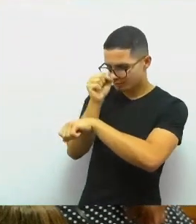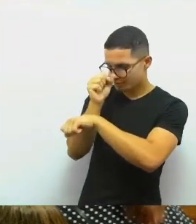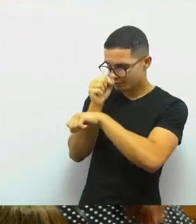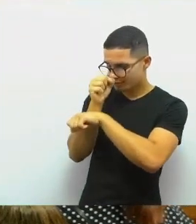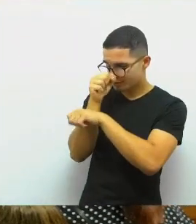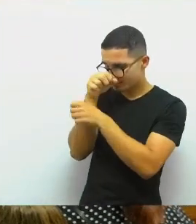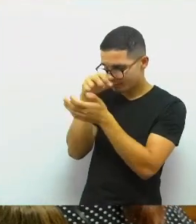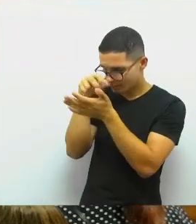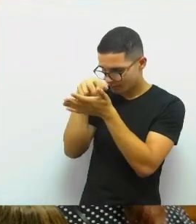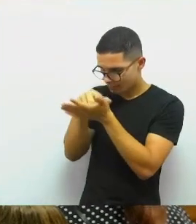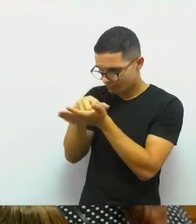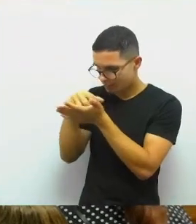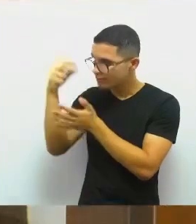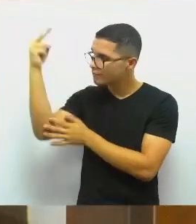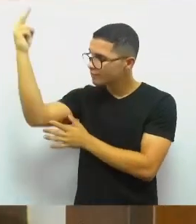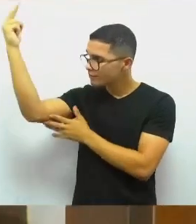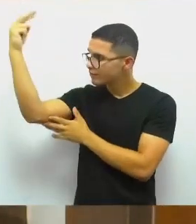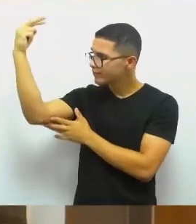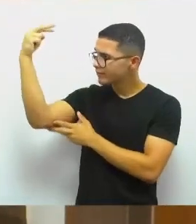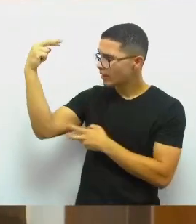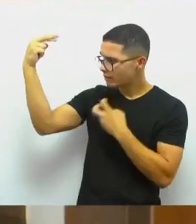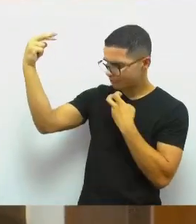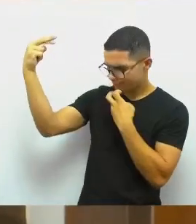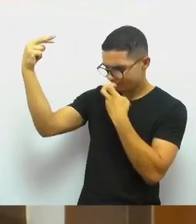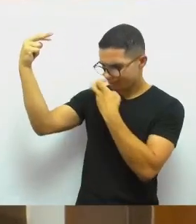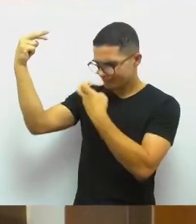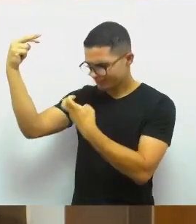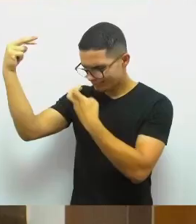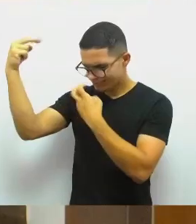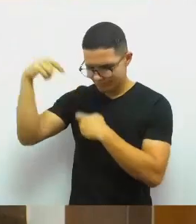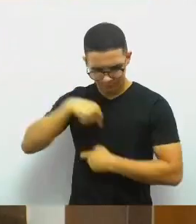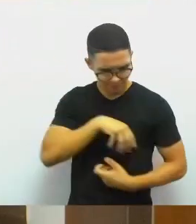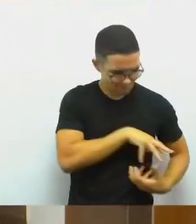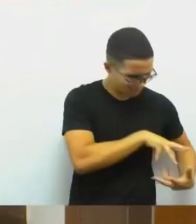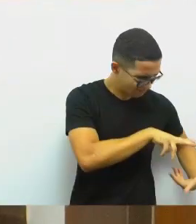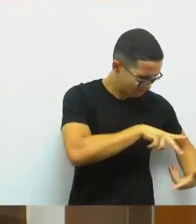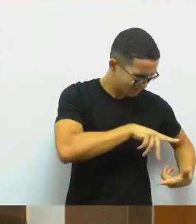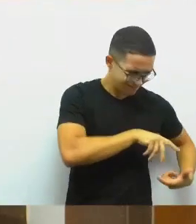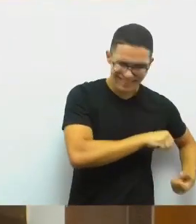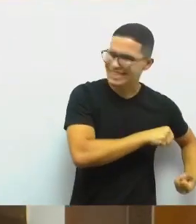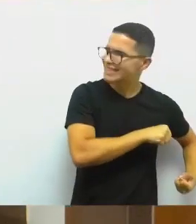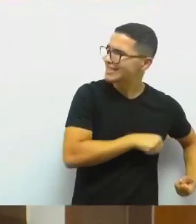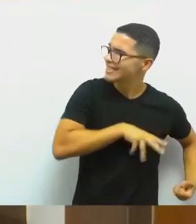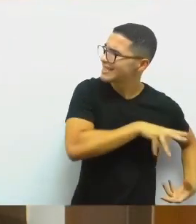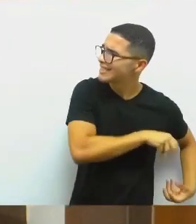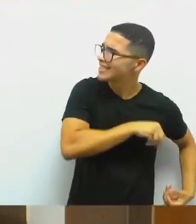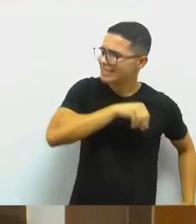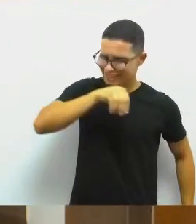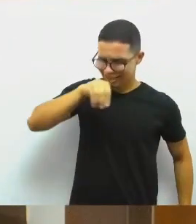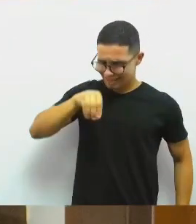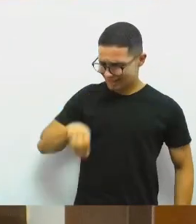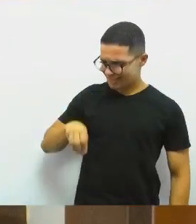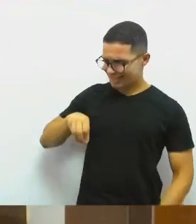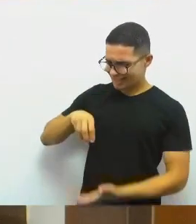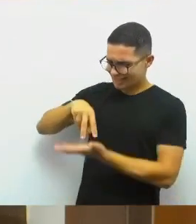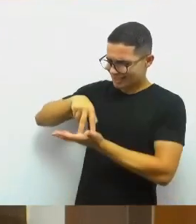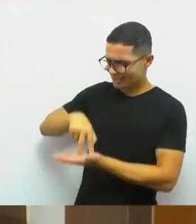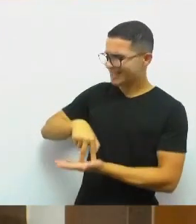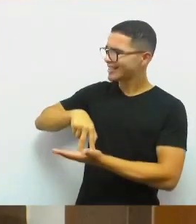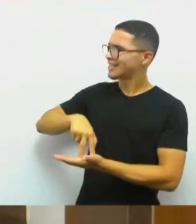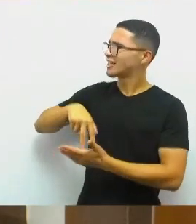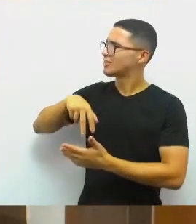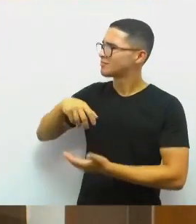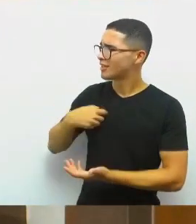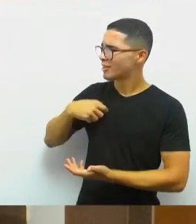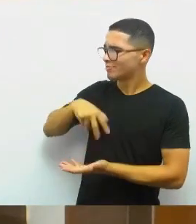e ouviu o meu clamor. Tirou-me de um lago horrível, de um charco de lodo, pôs os meus pés sobre uma rocha, firmou